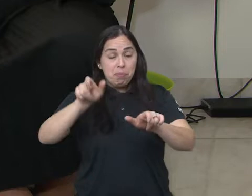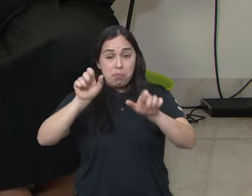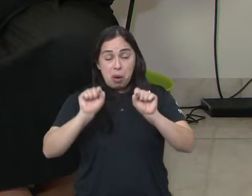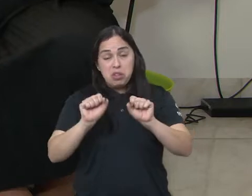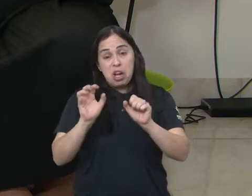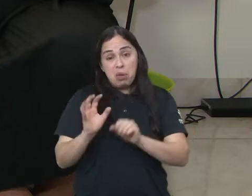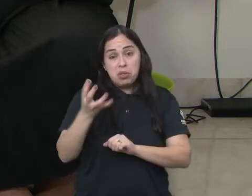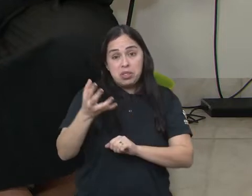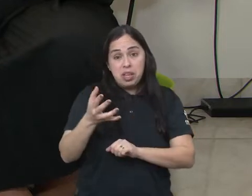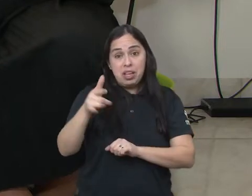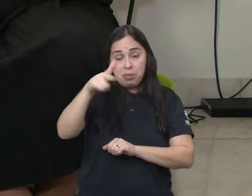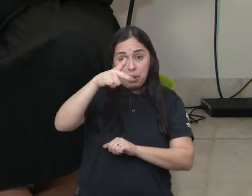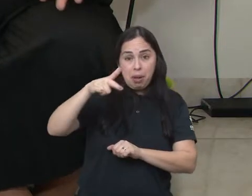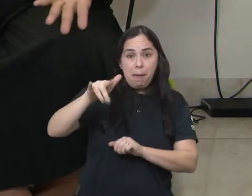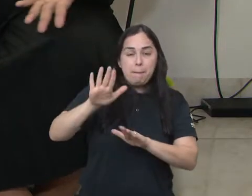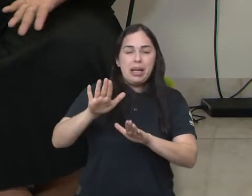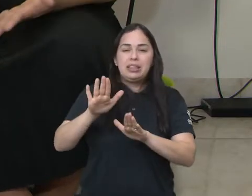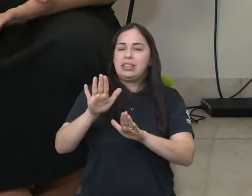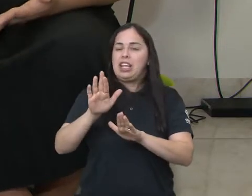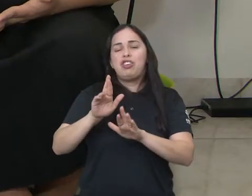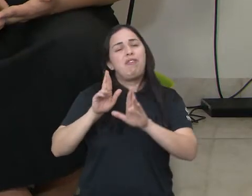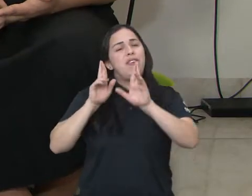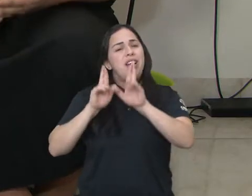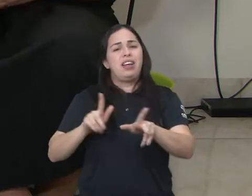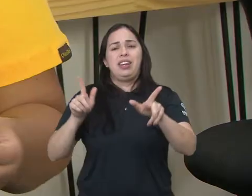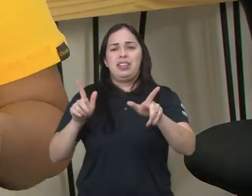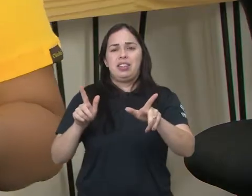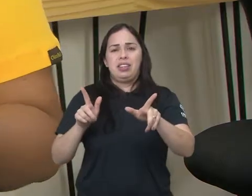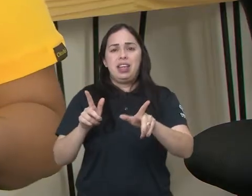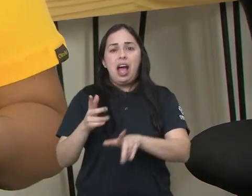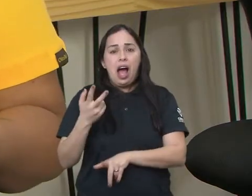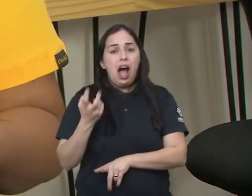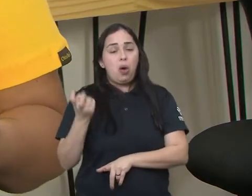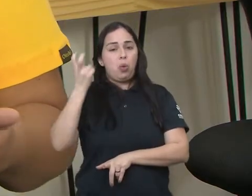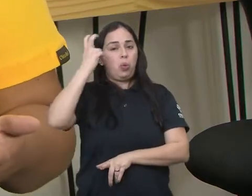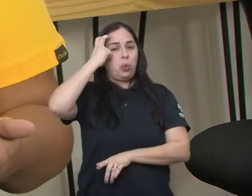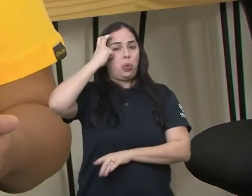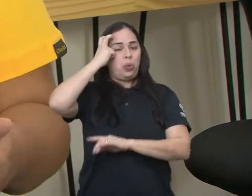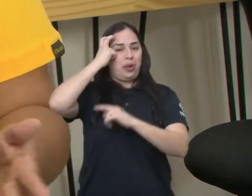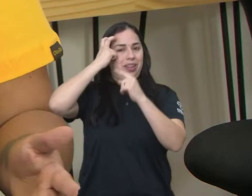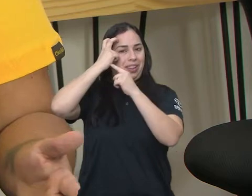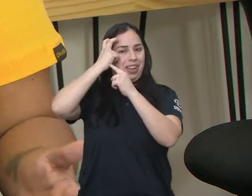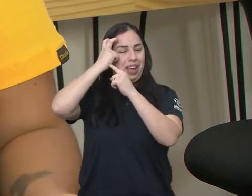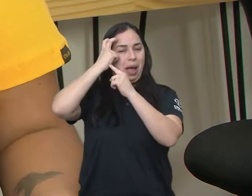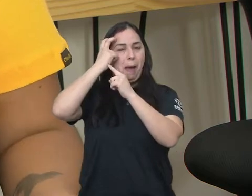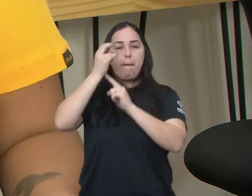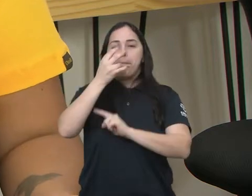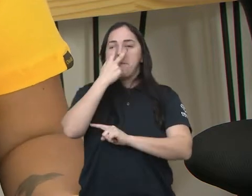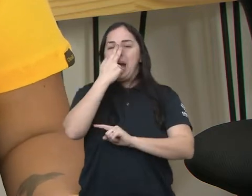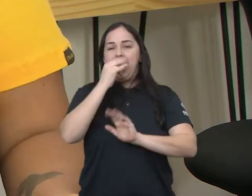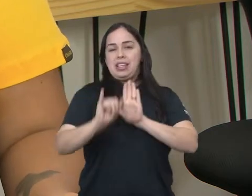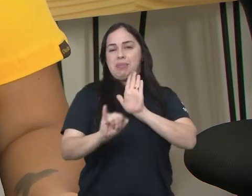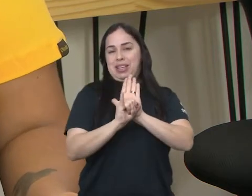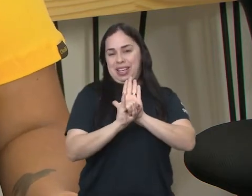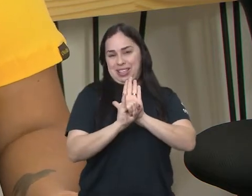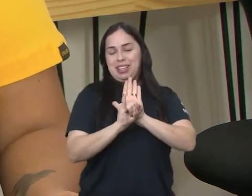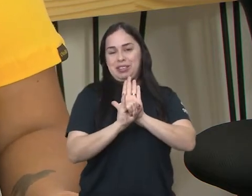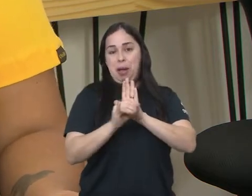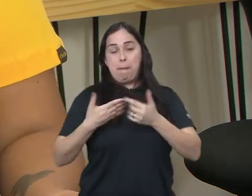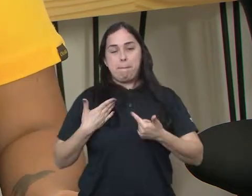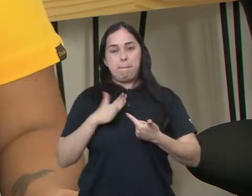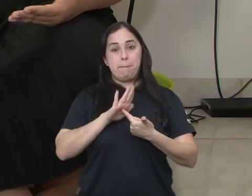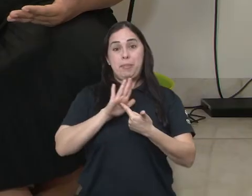manipulação, mas assim, em outro nível, não do jeito que acontece hoje. A cultura da gente é como se fosse um DNA. É o que mostra a